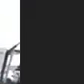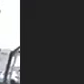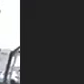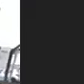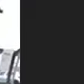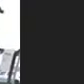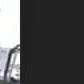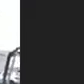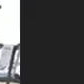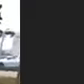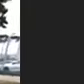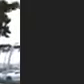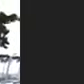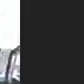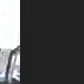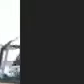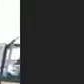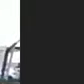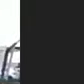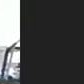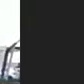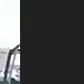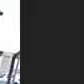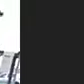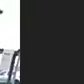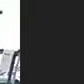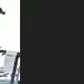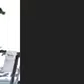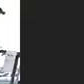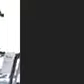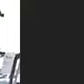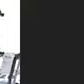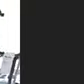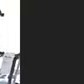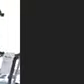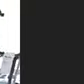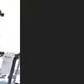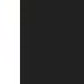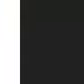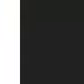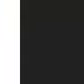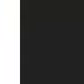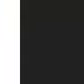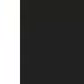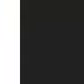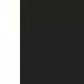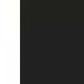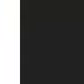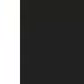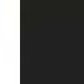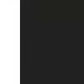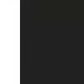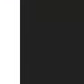quando eles fizeram a caminhada, né, no centro de São José,